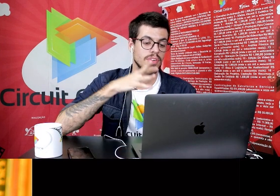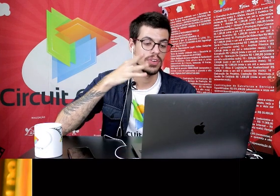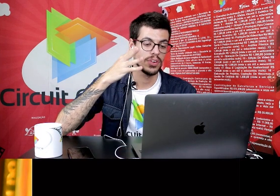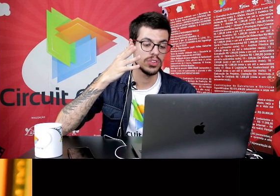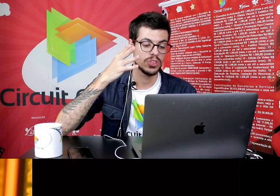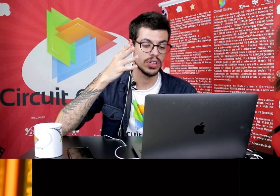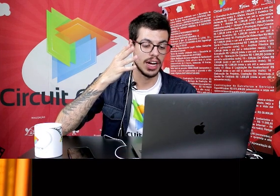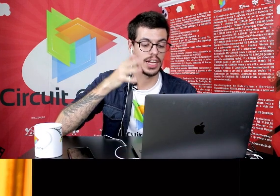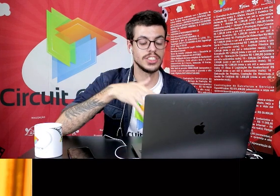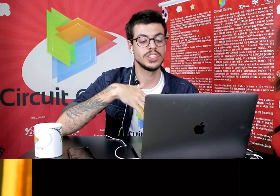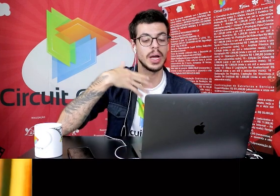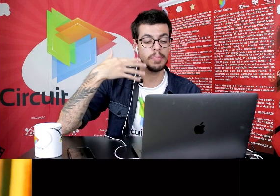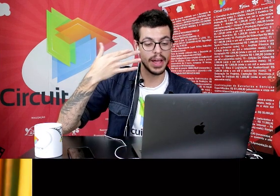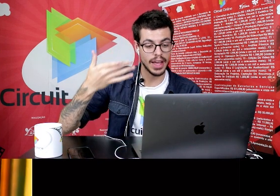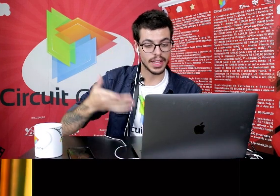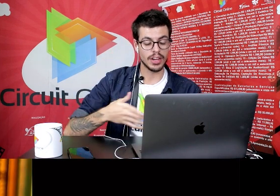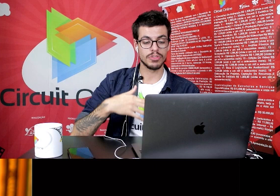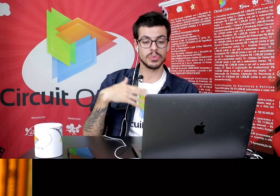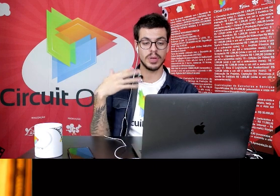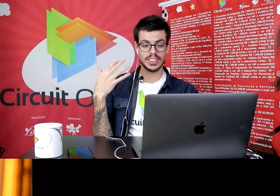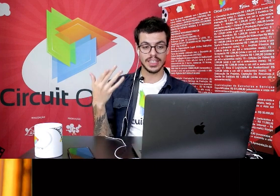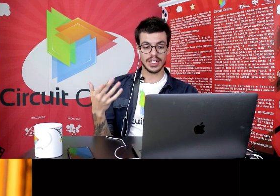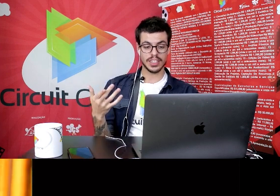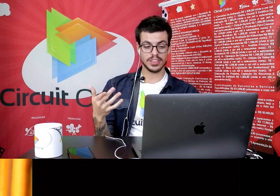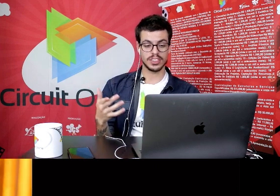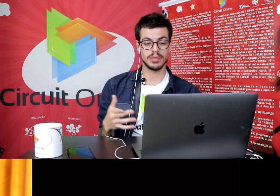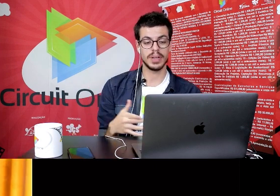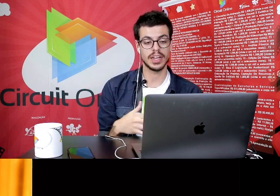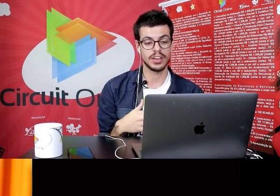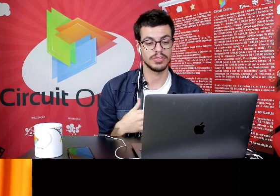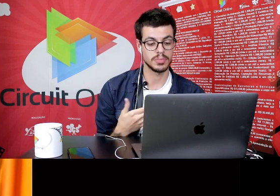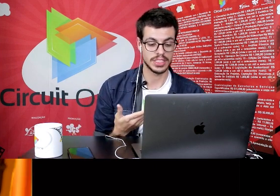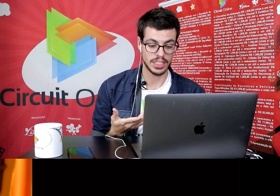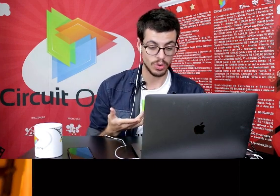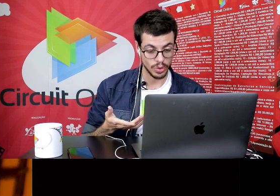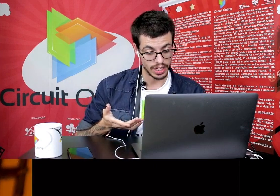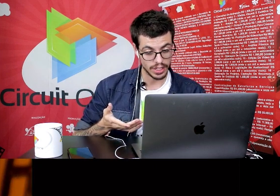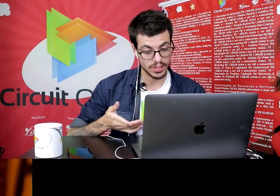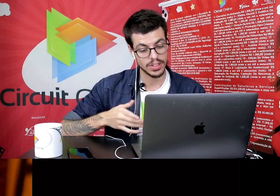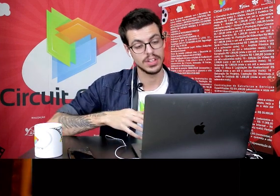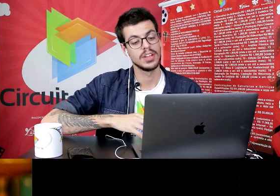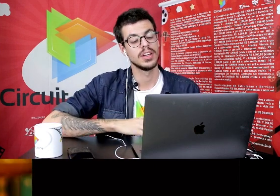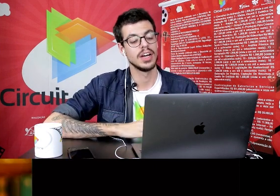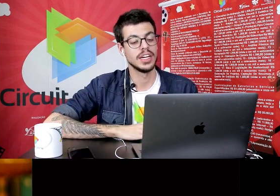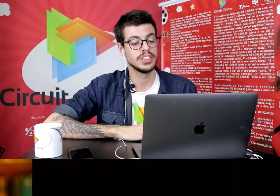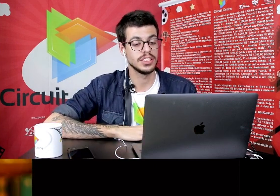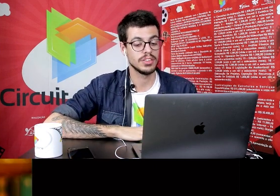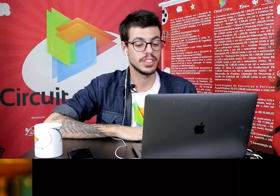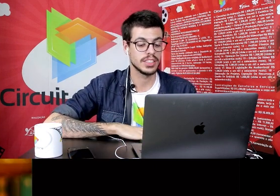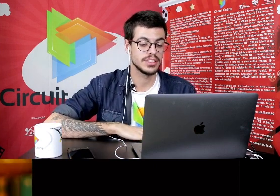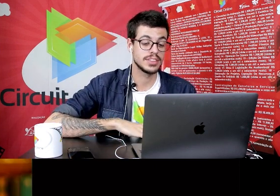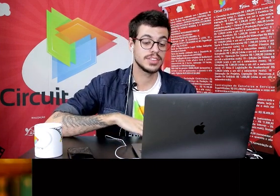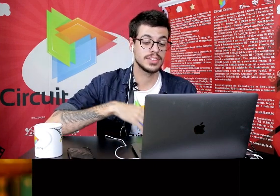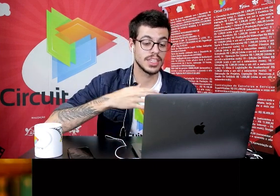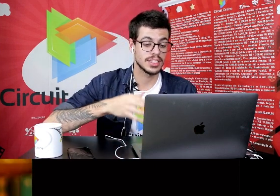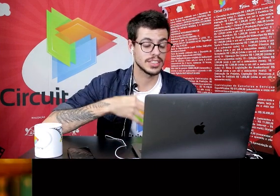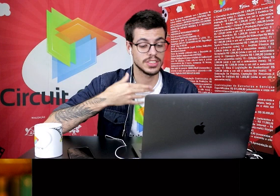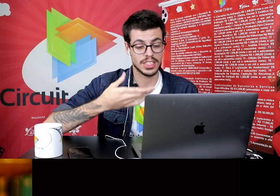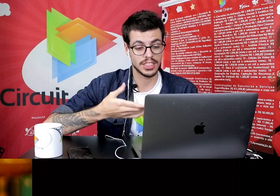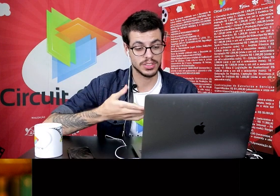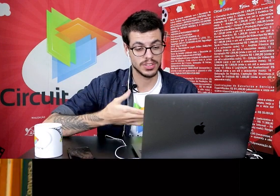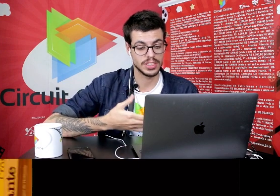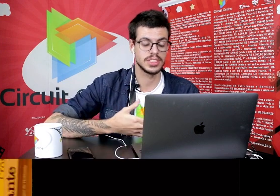Então, a gente já pega que é um filme mais lento, a gente já pega que é um filme mais tranquilo, a gente não tem